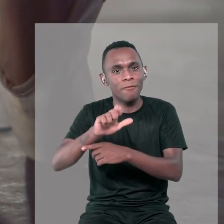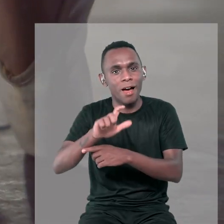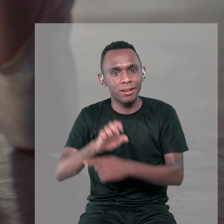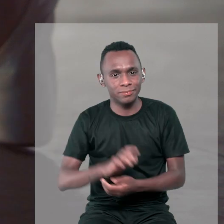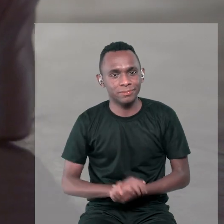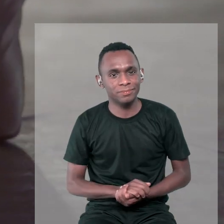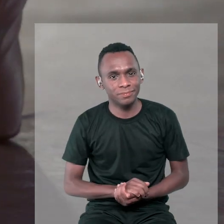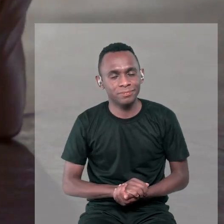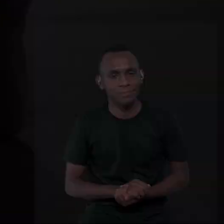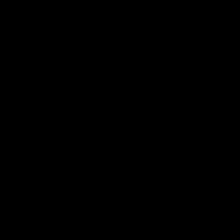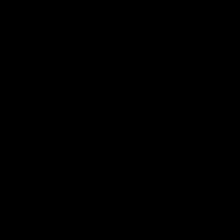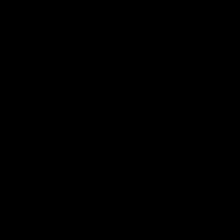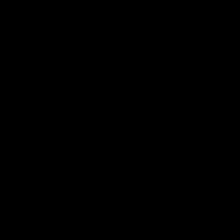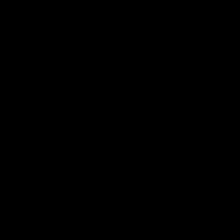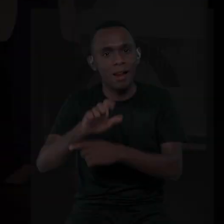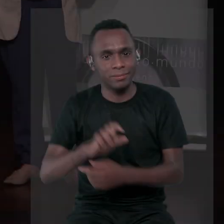Instituto Cultural Vale.